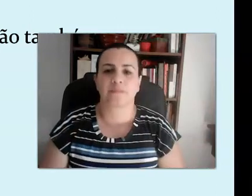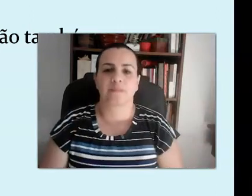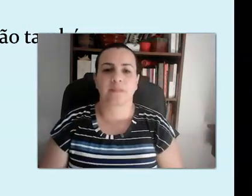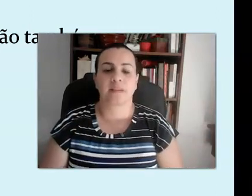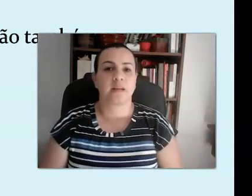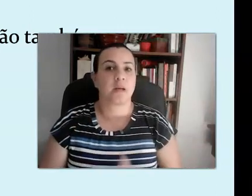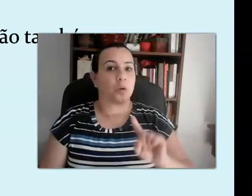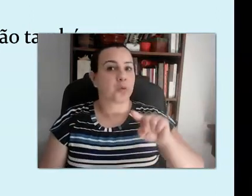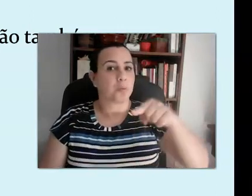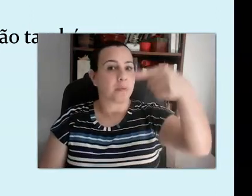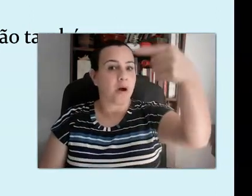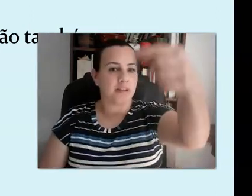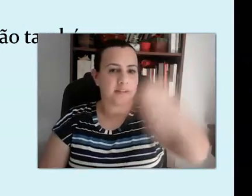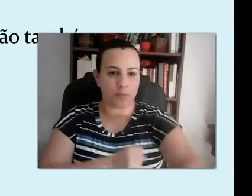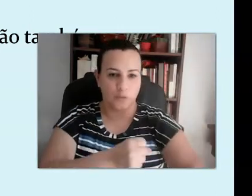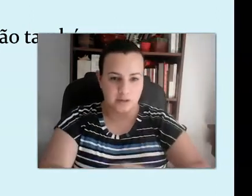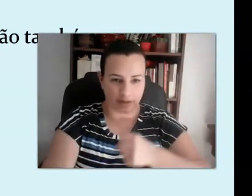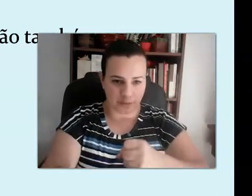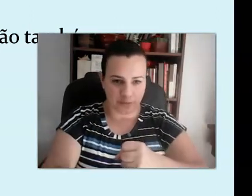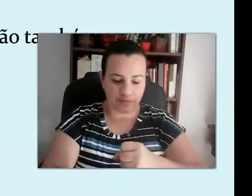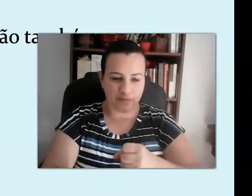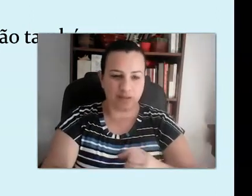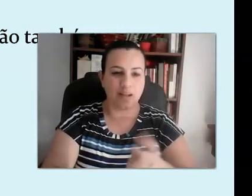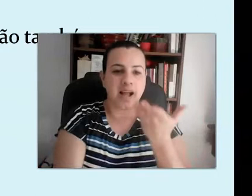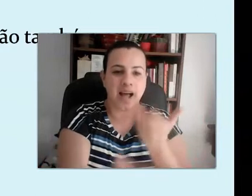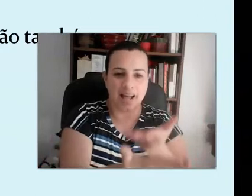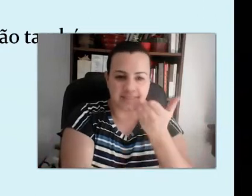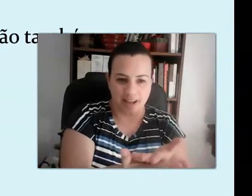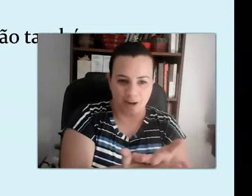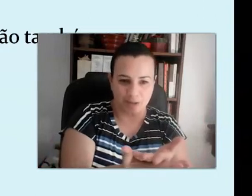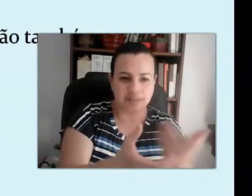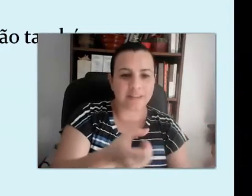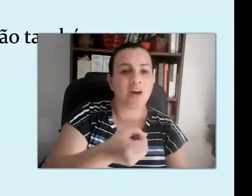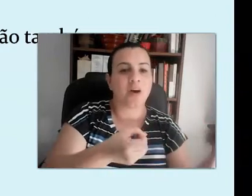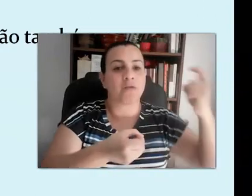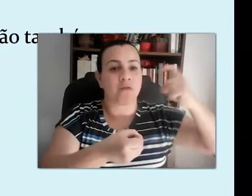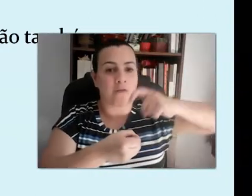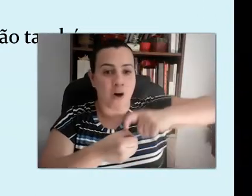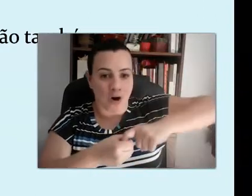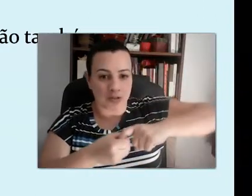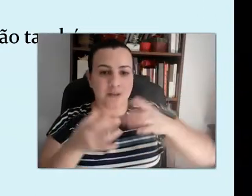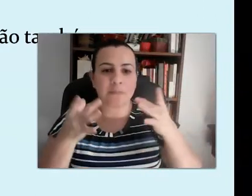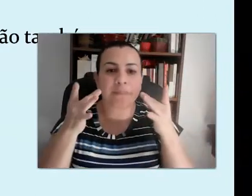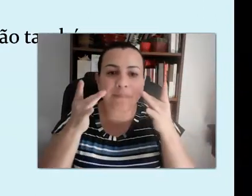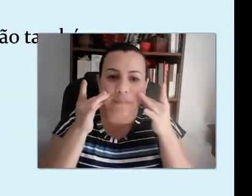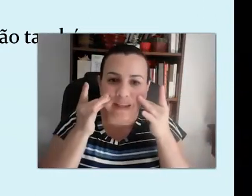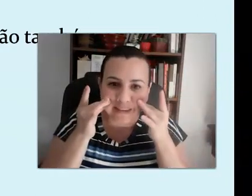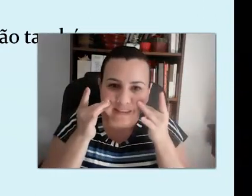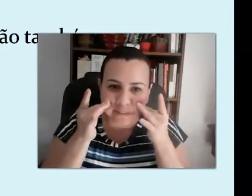presencialmente. No próximo ano, as aulas